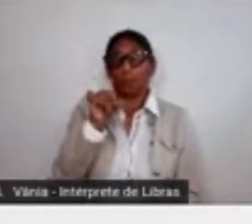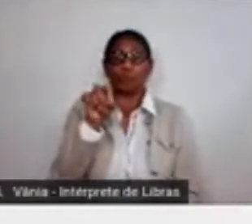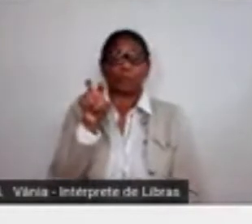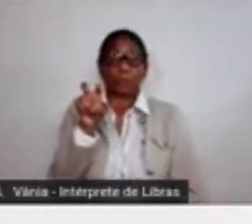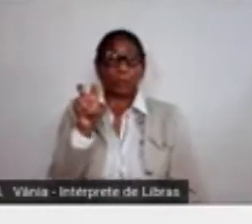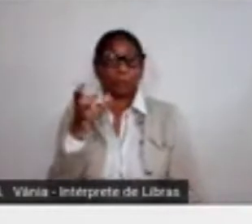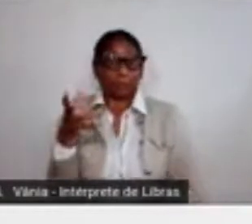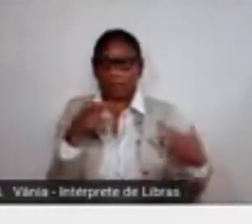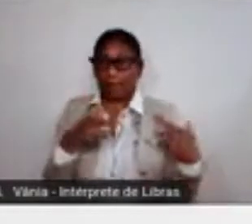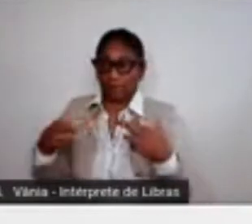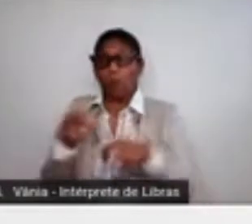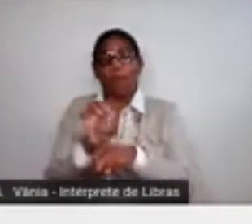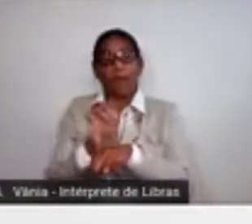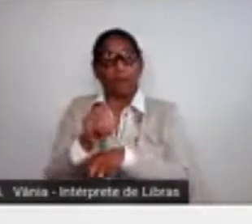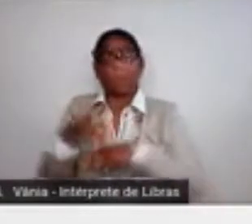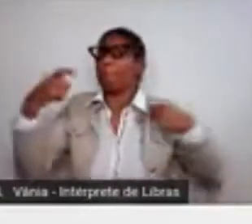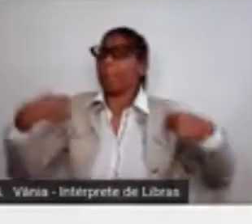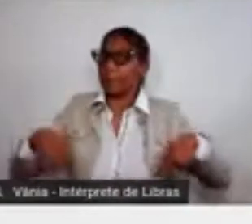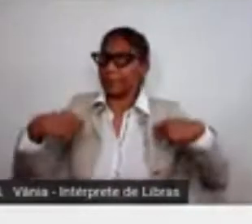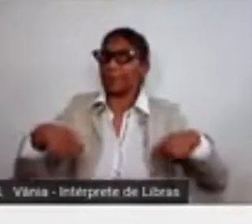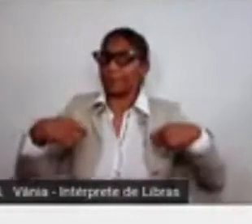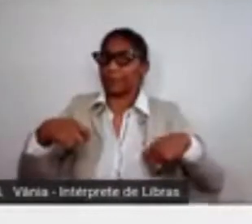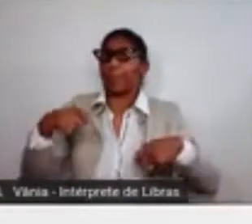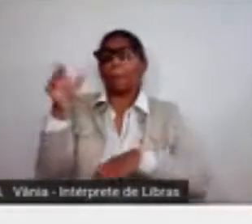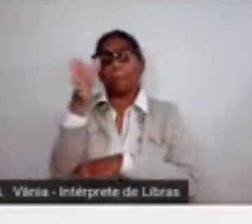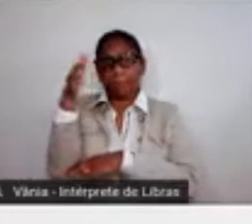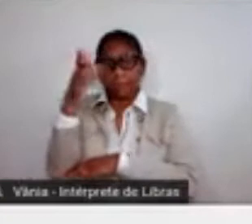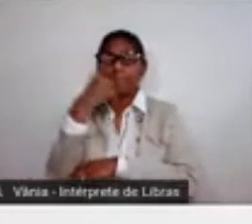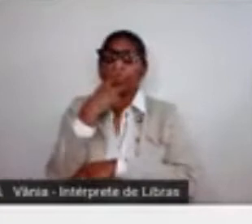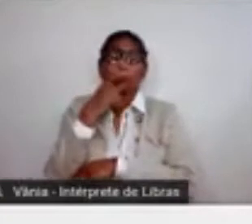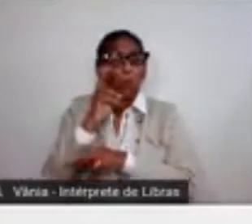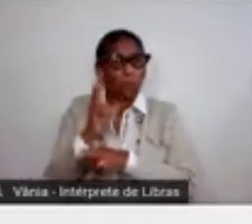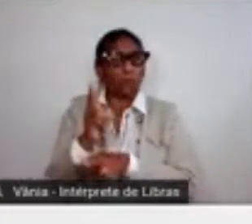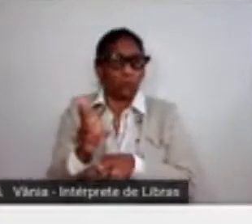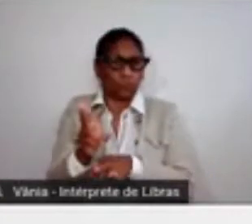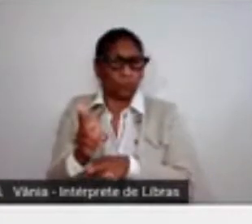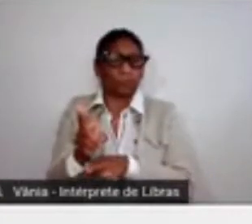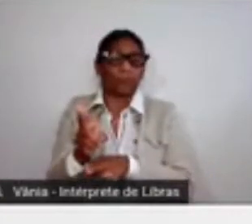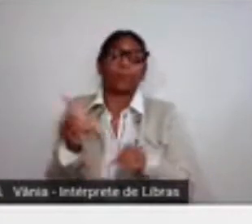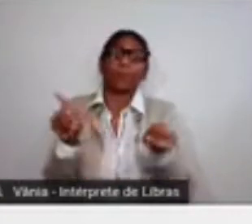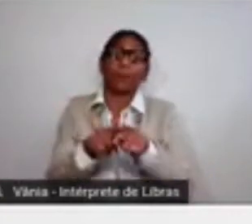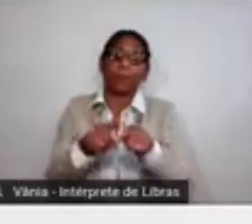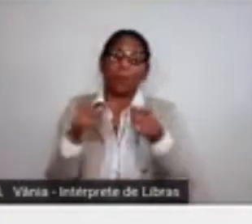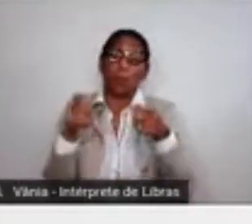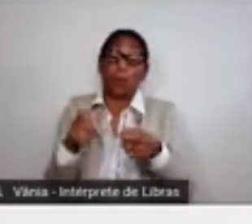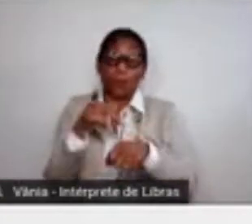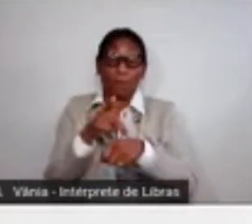região de Erechim precisa ficar na bandeira vermelha, assim como a região de Passo Fundo, a gente